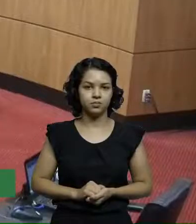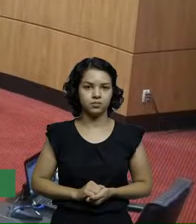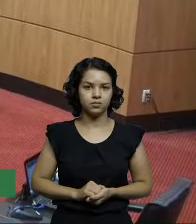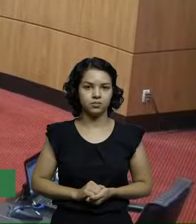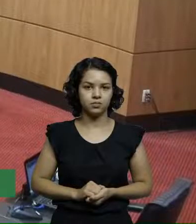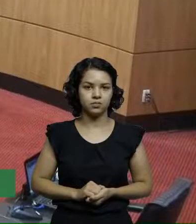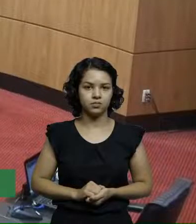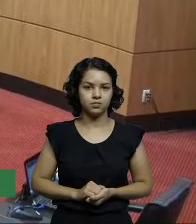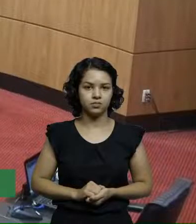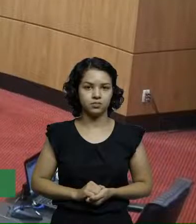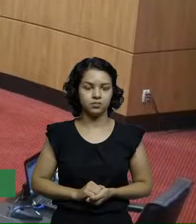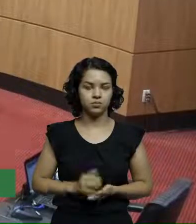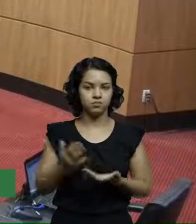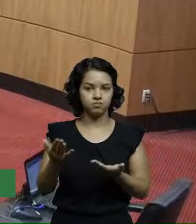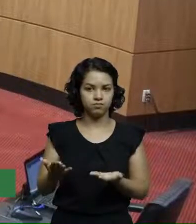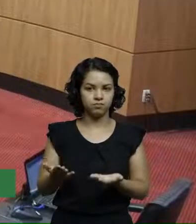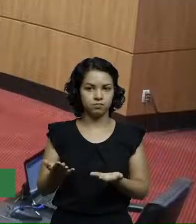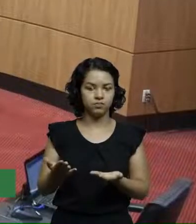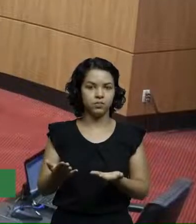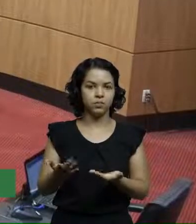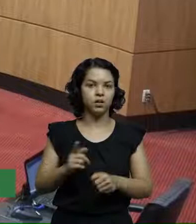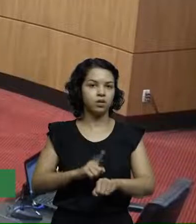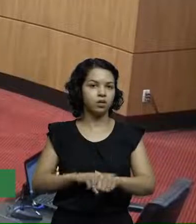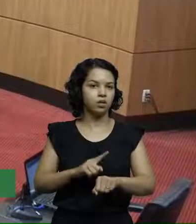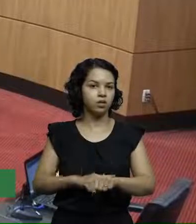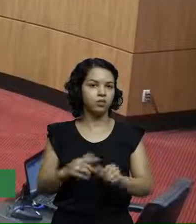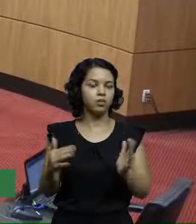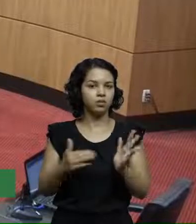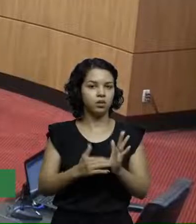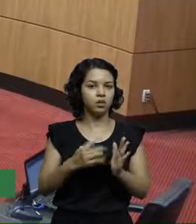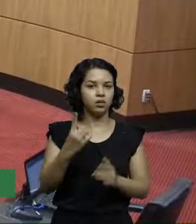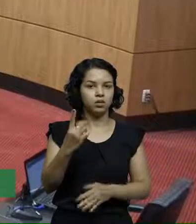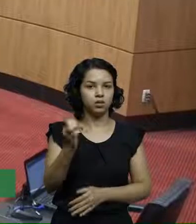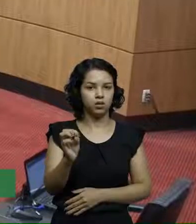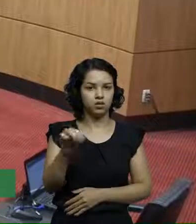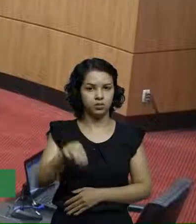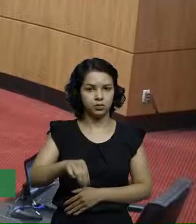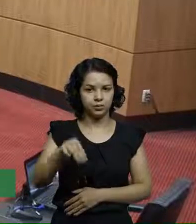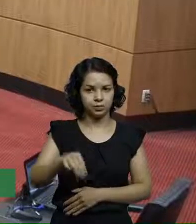Com a palavra, pelo tempo de até 10 minutos,